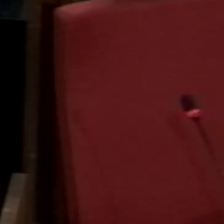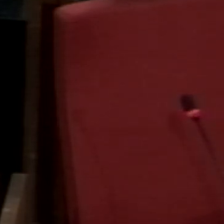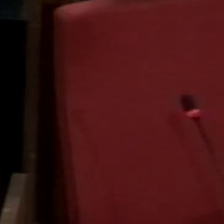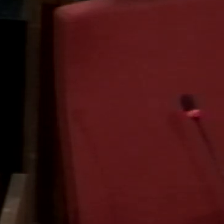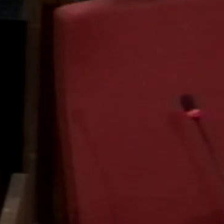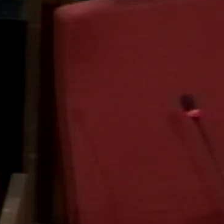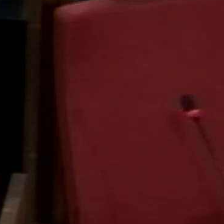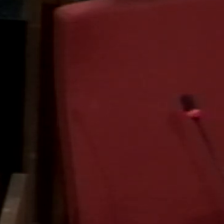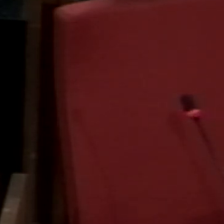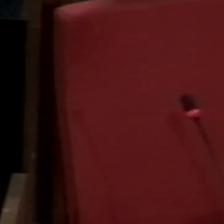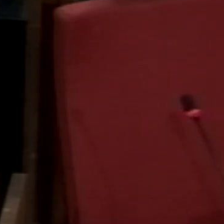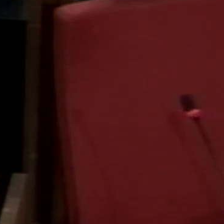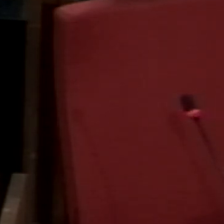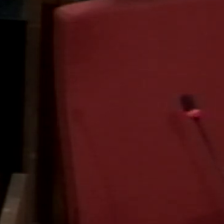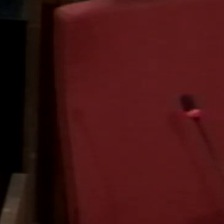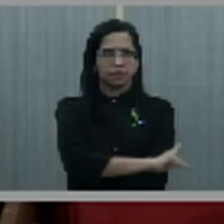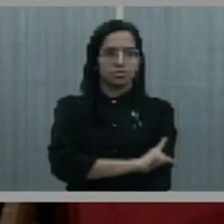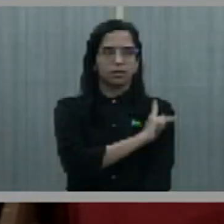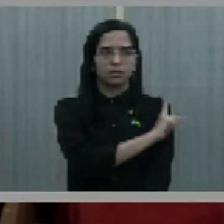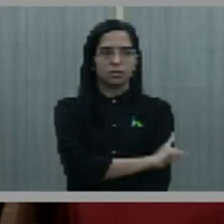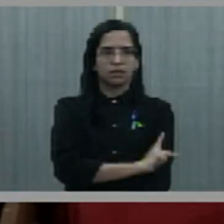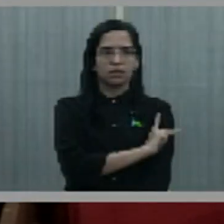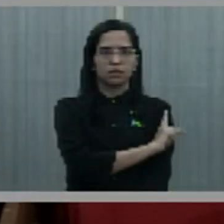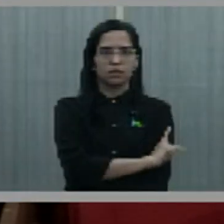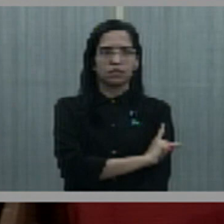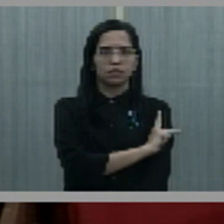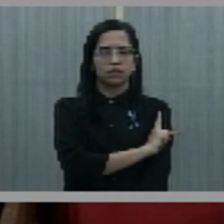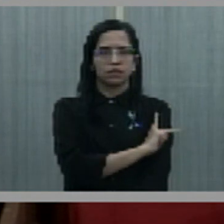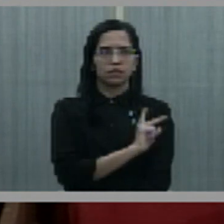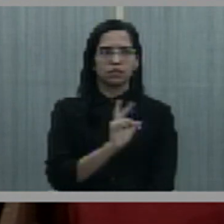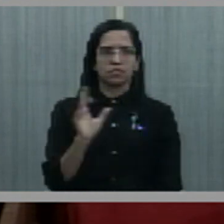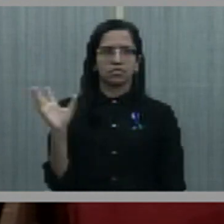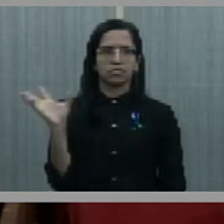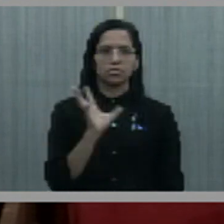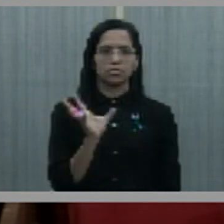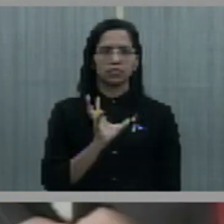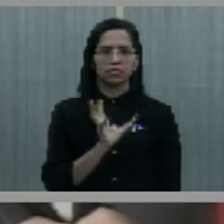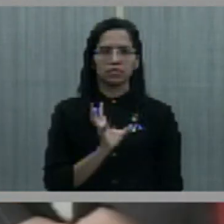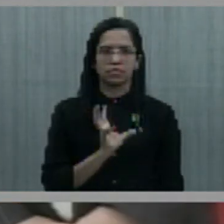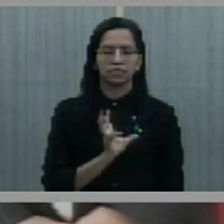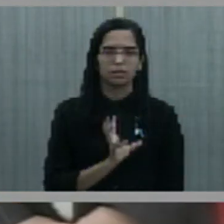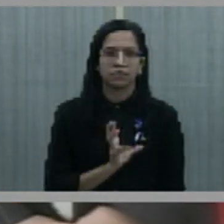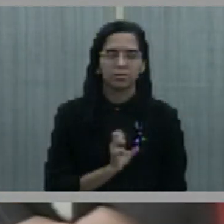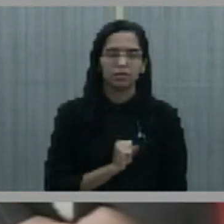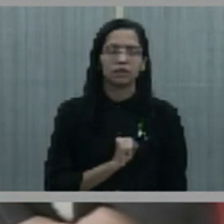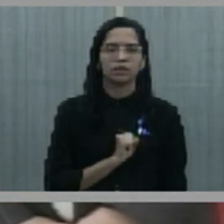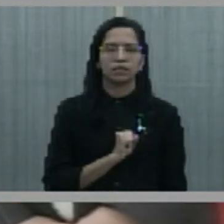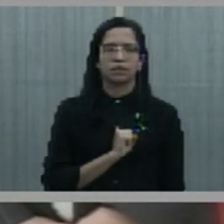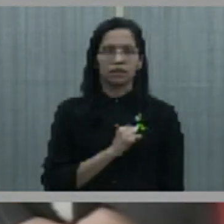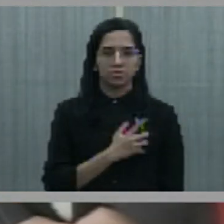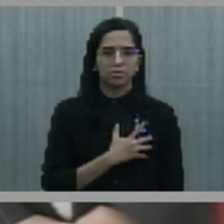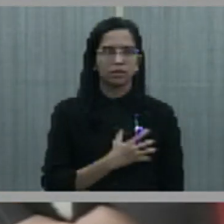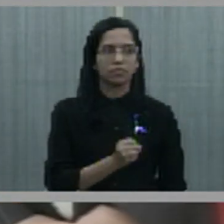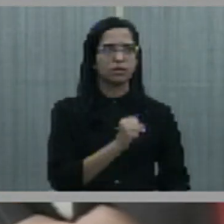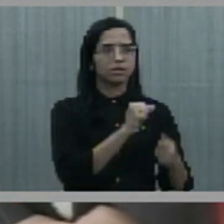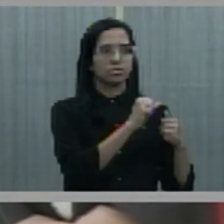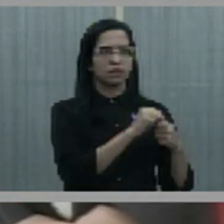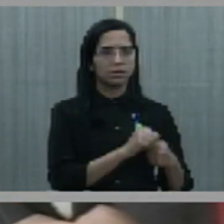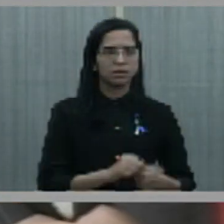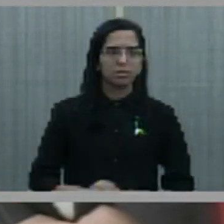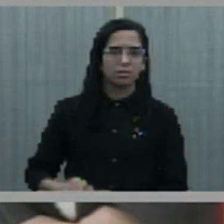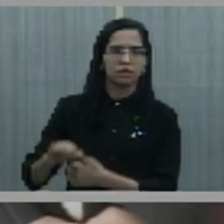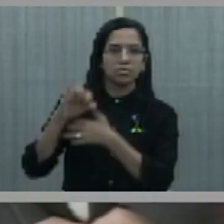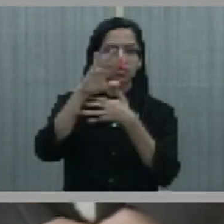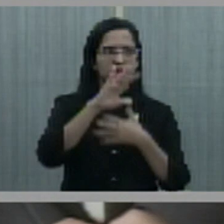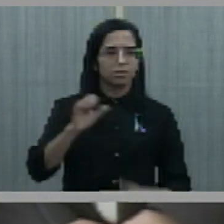serras azuis. Piauí, terra querida, filha